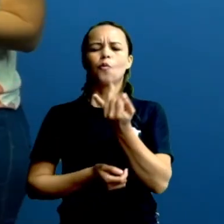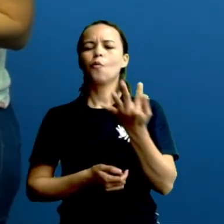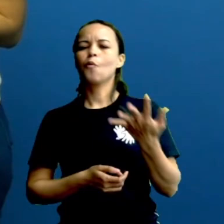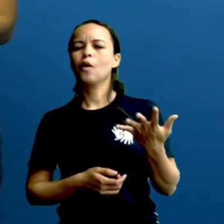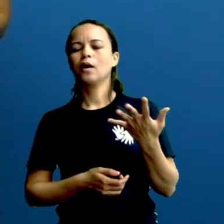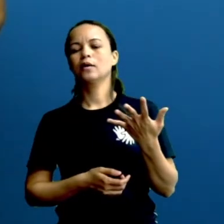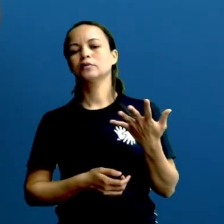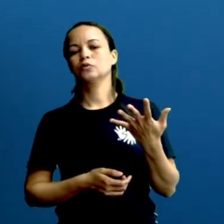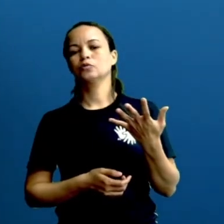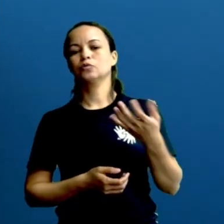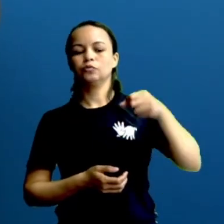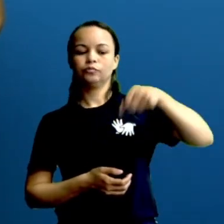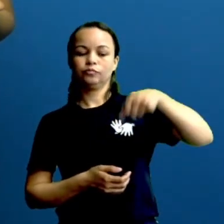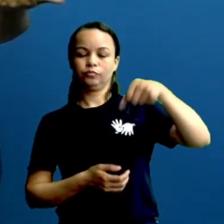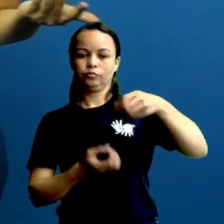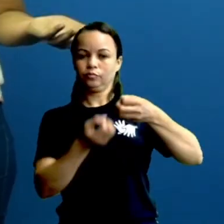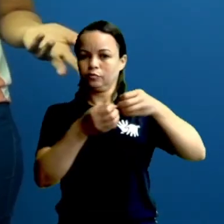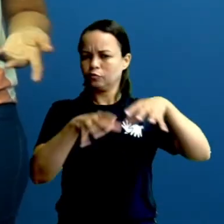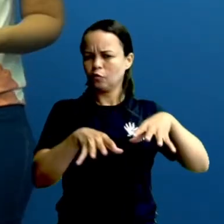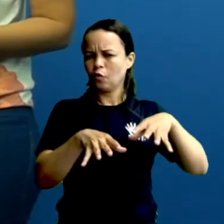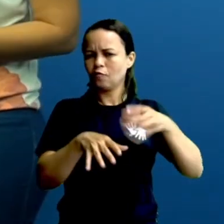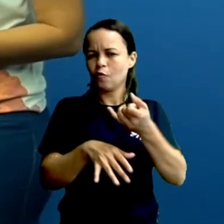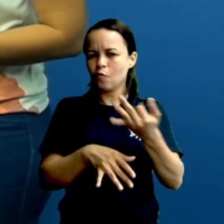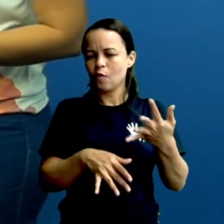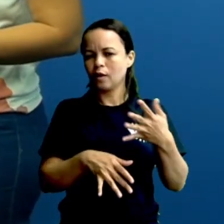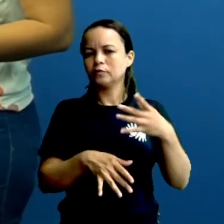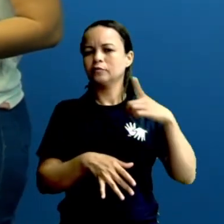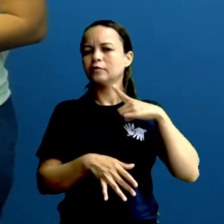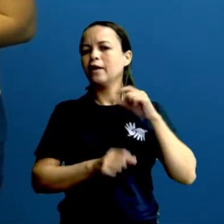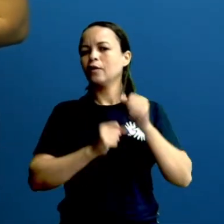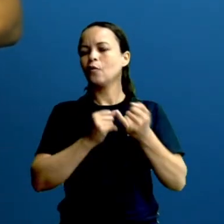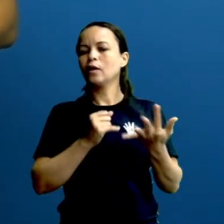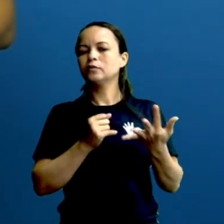quantos ovos há na cesta agora? Há na cesta